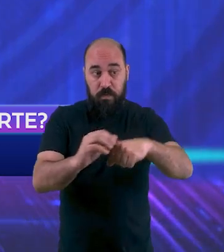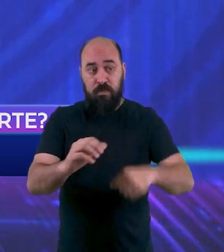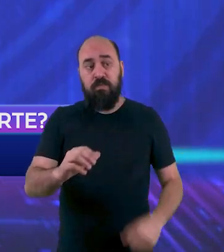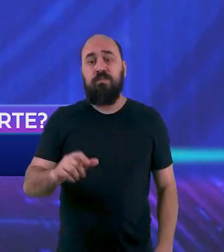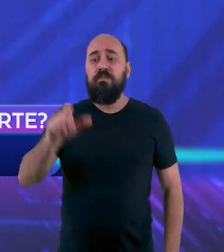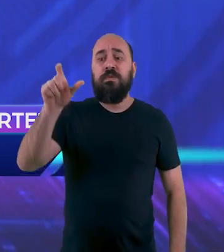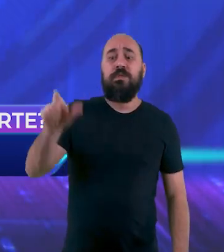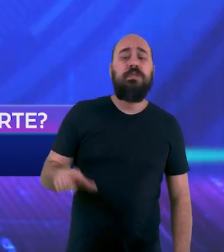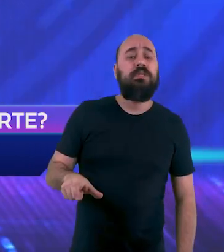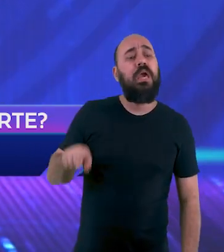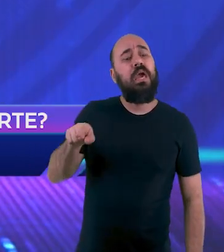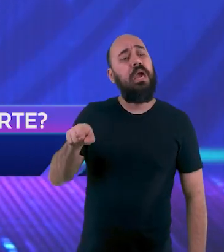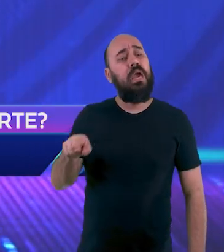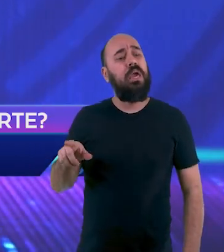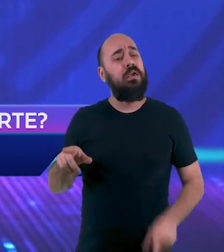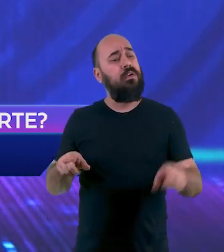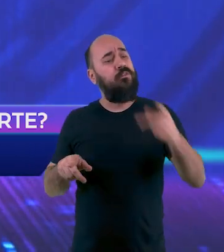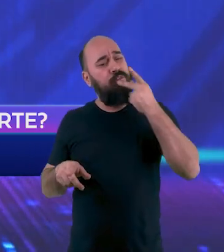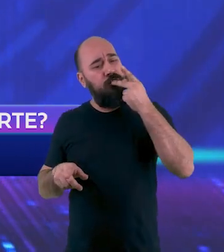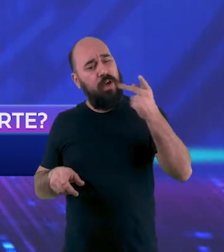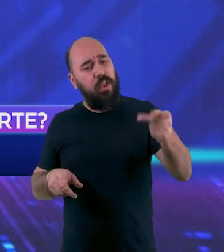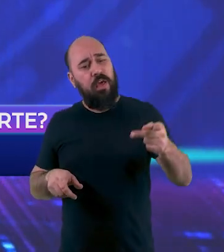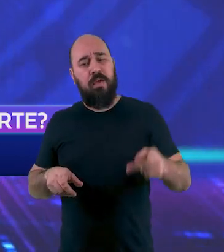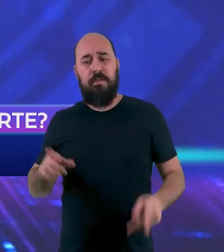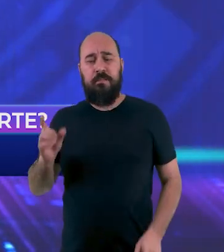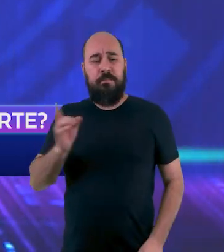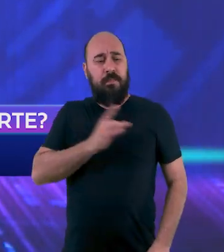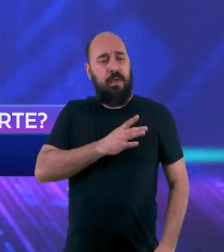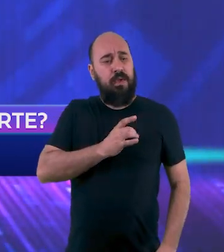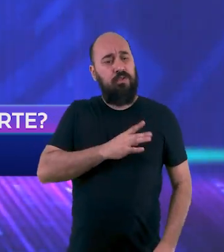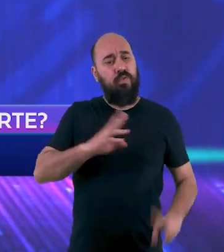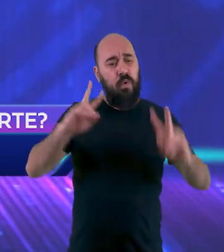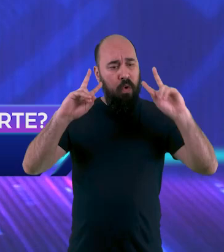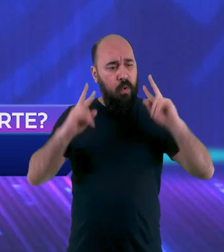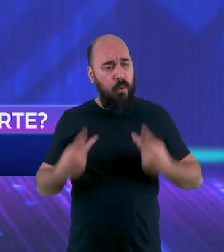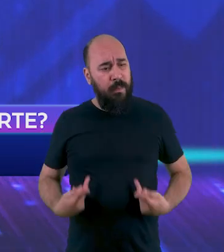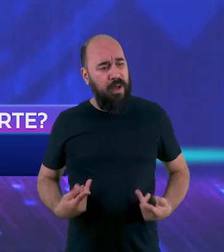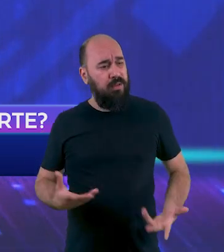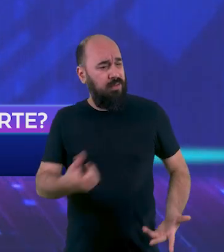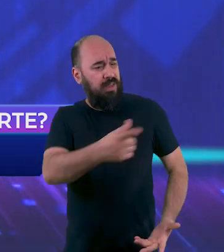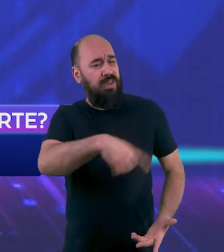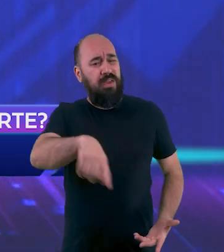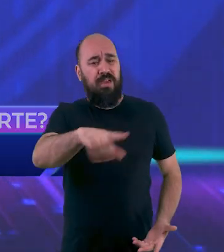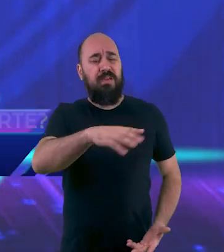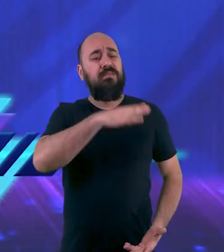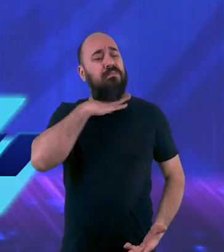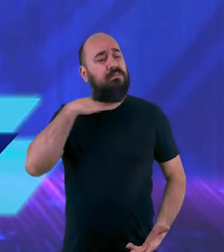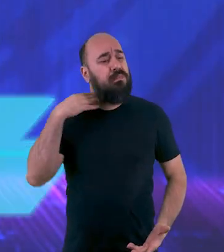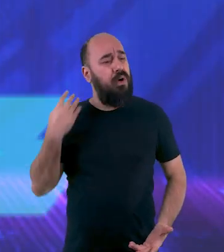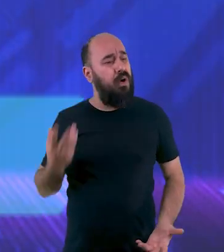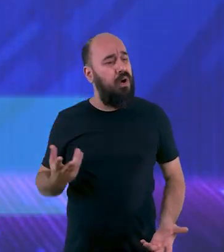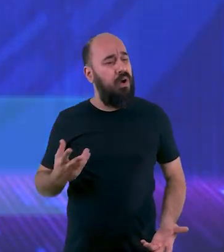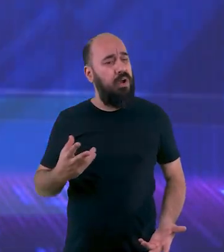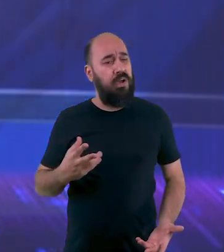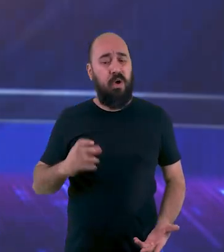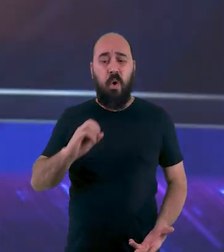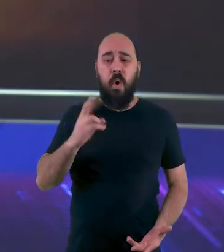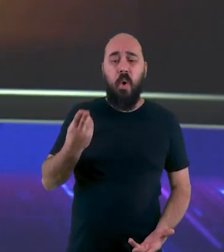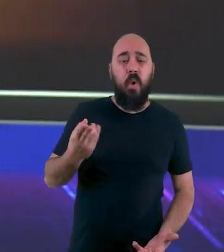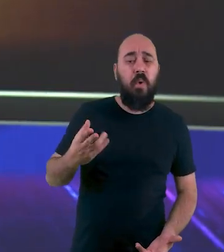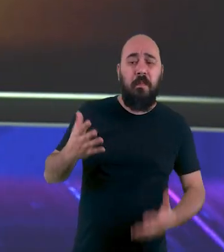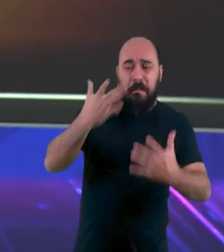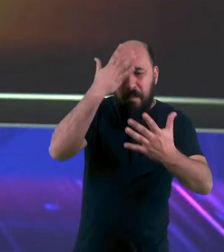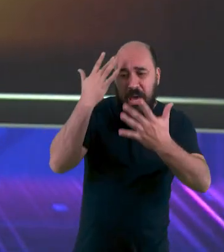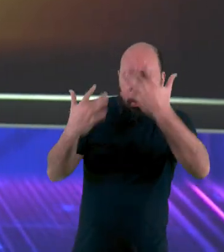Quem, pois, és tu para que temas o homem que é mortal, ou o filho do homem que não passa de erva?